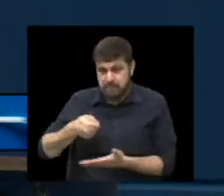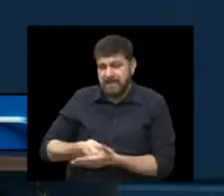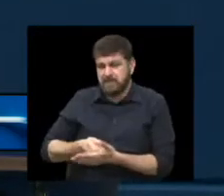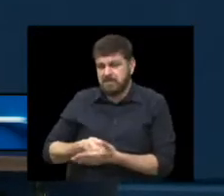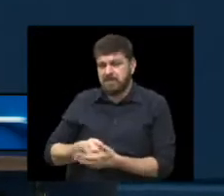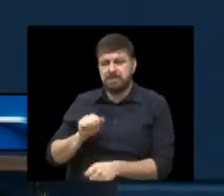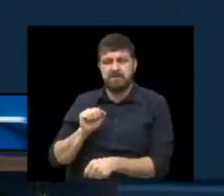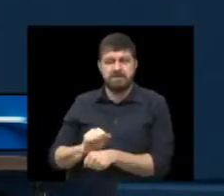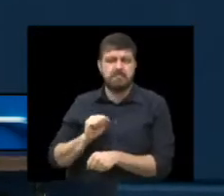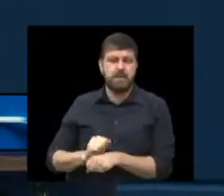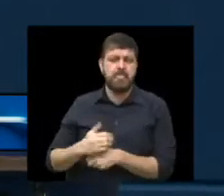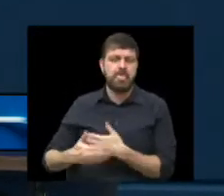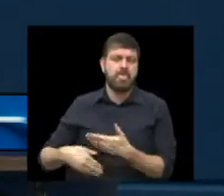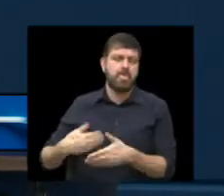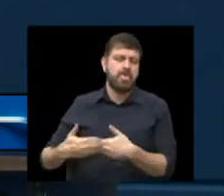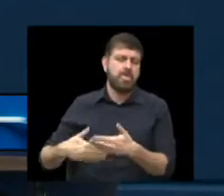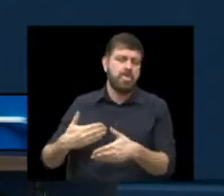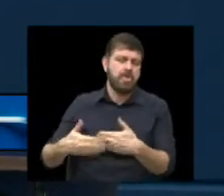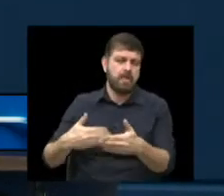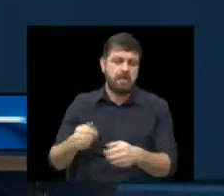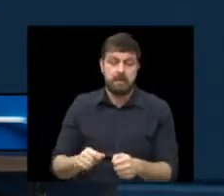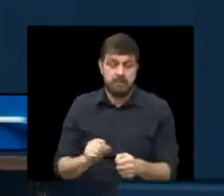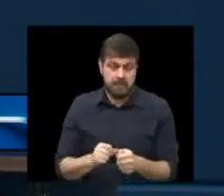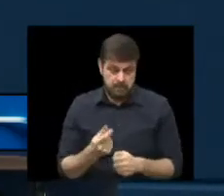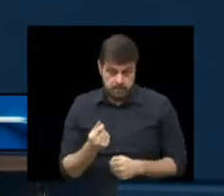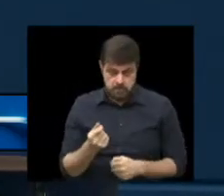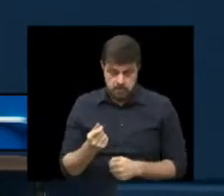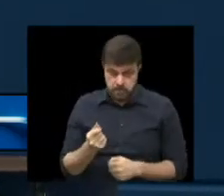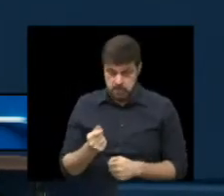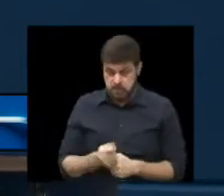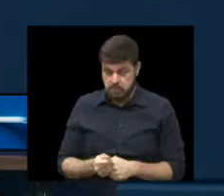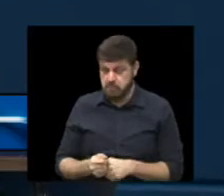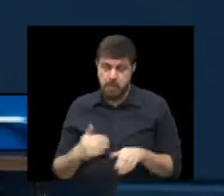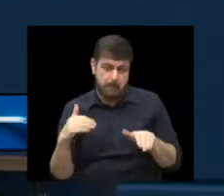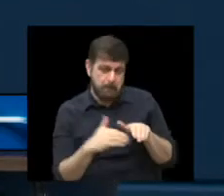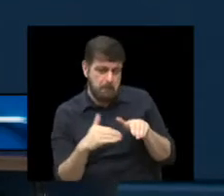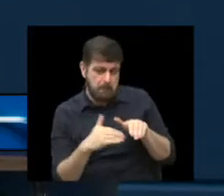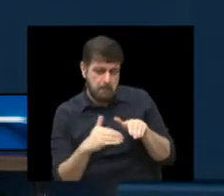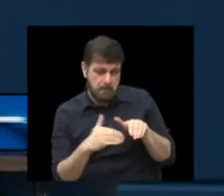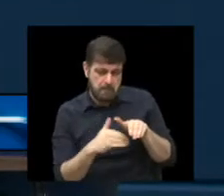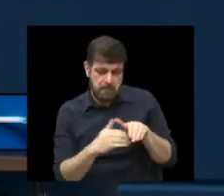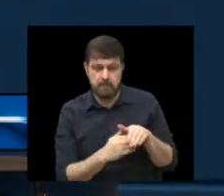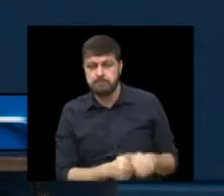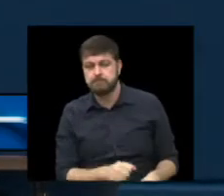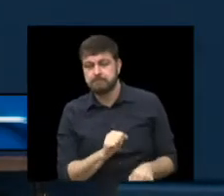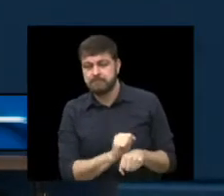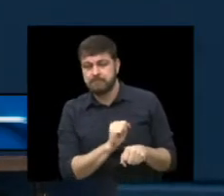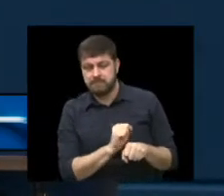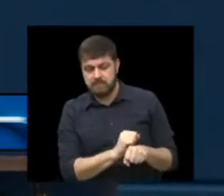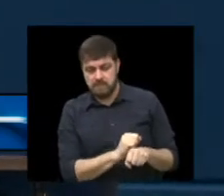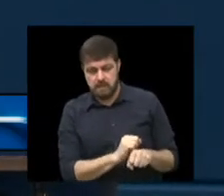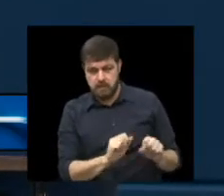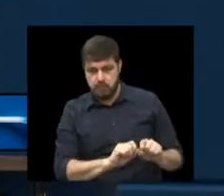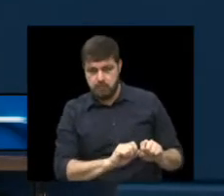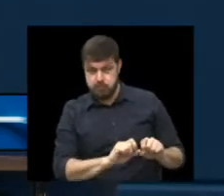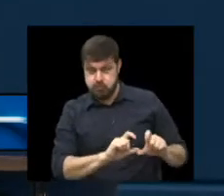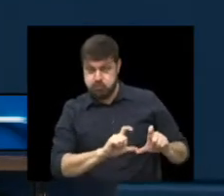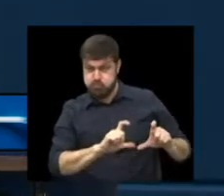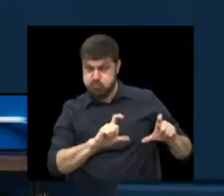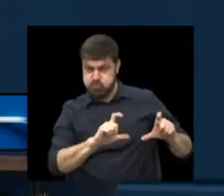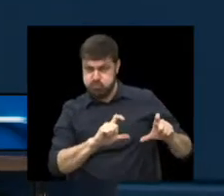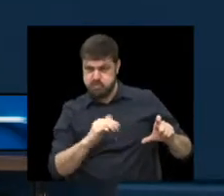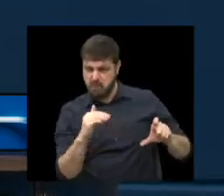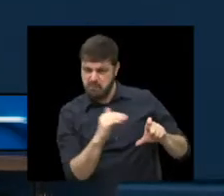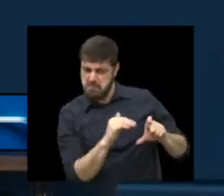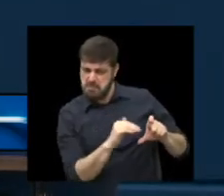ele aplica nos títulos do Tesouro Nacional, por exemplo. O rendimento que ele vai